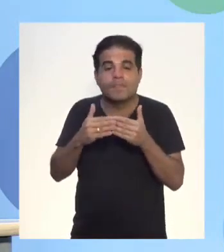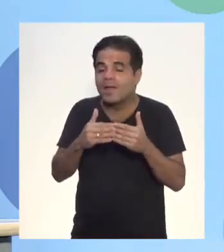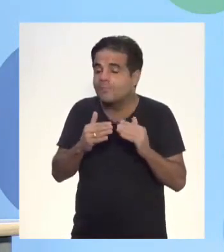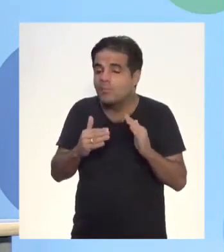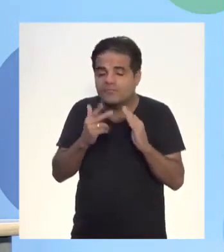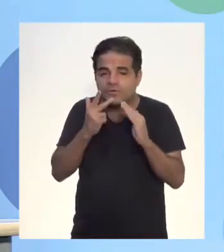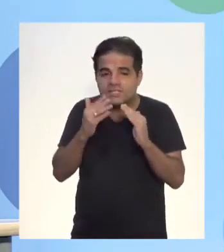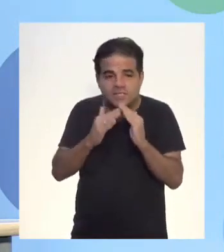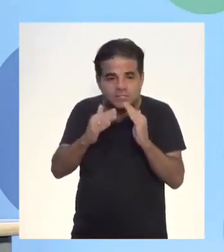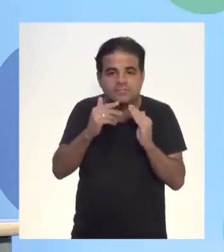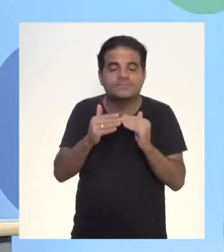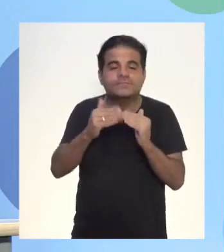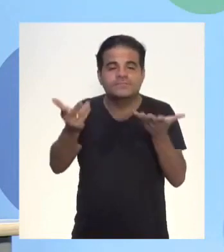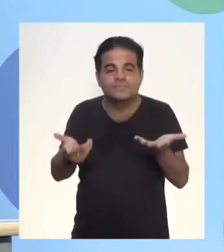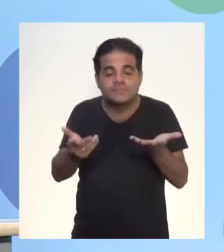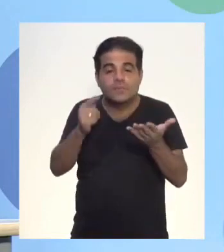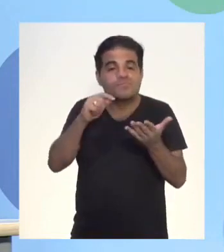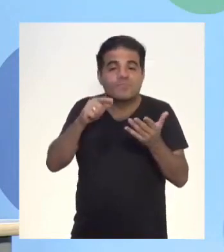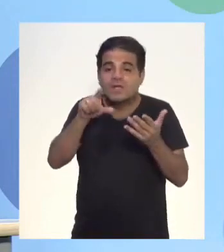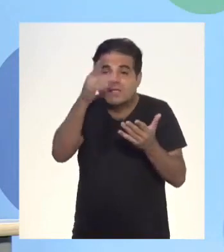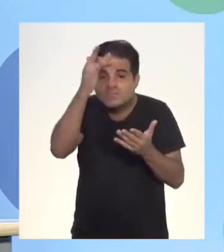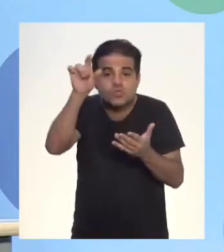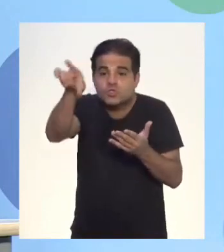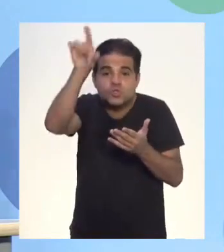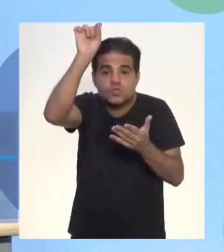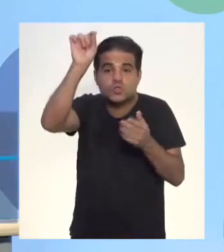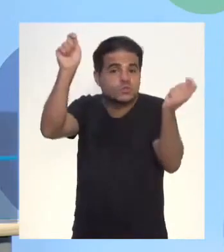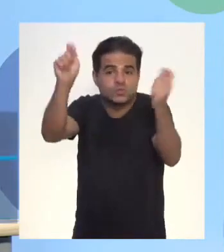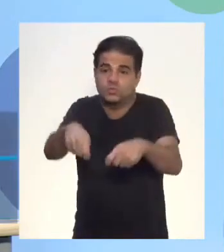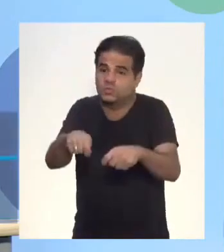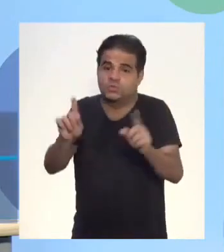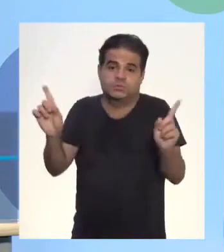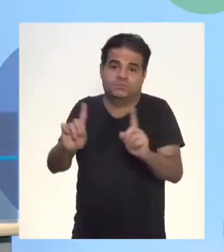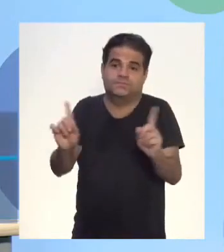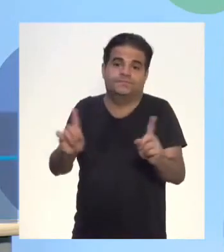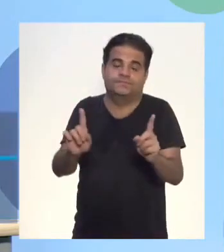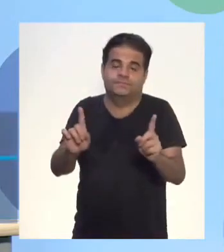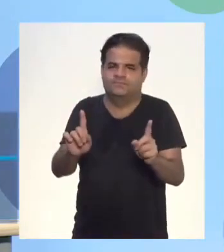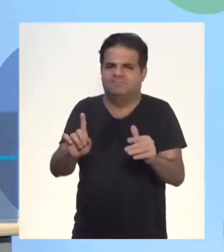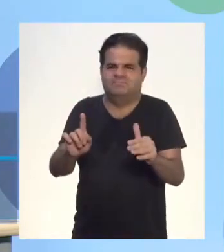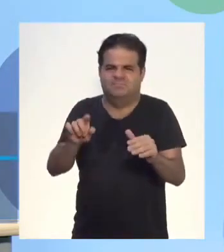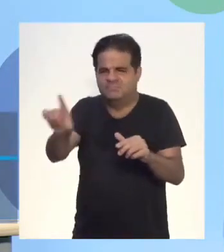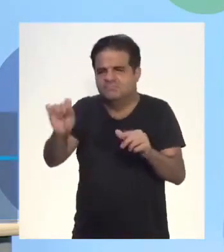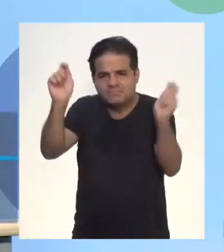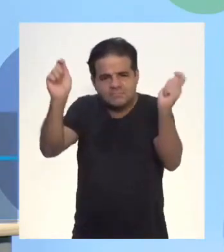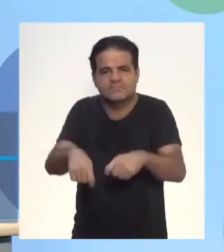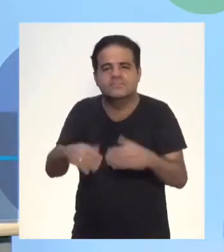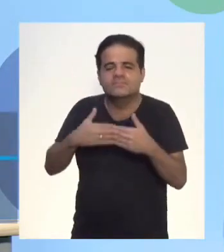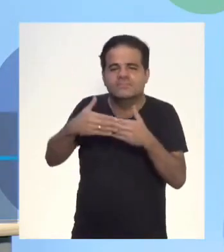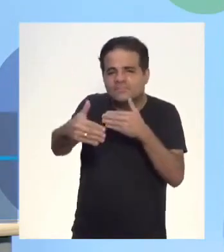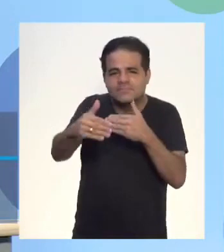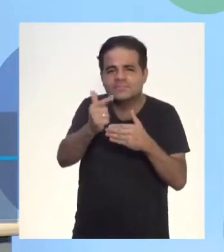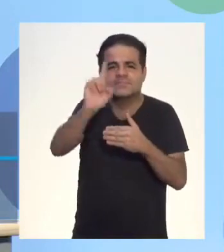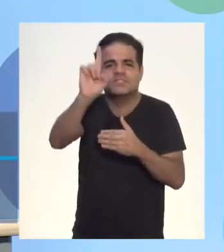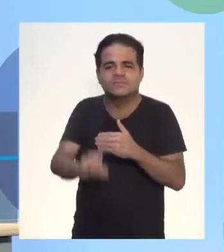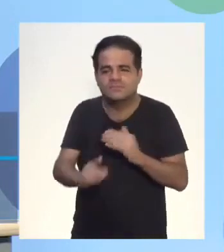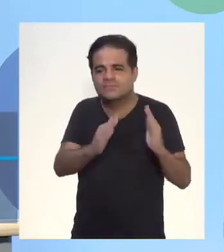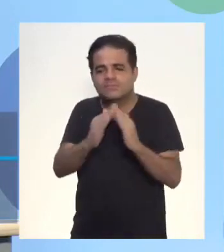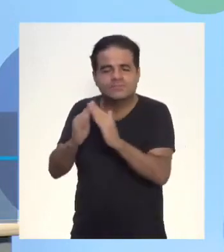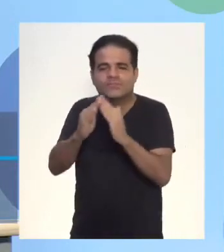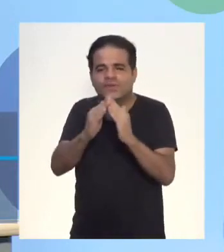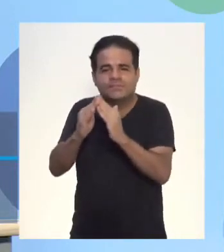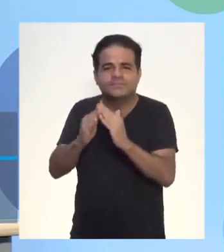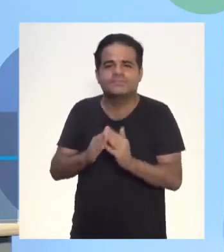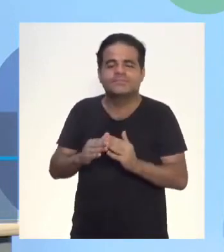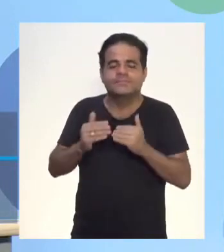essa condição. Né. Então, este contexto de não acesso a um direito básico, que é o direito à moradia, com esses dados,